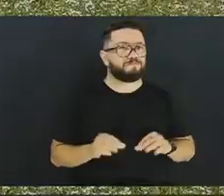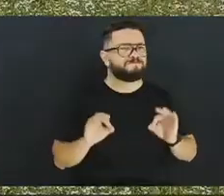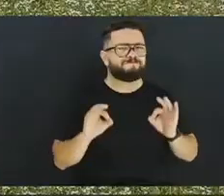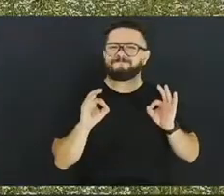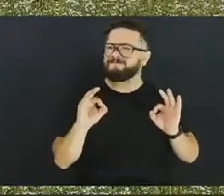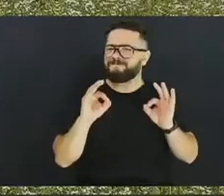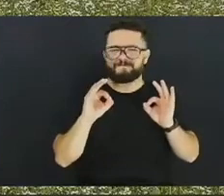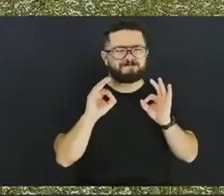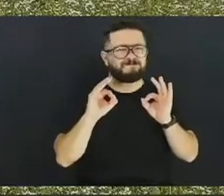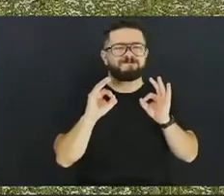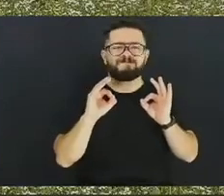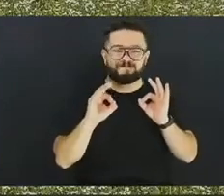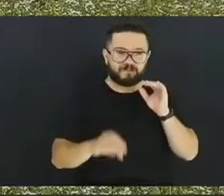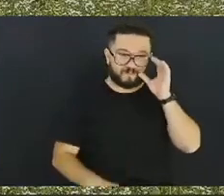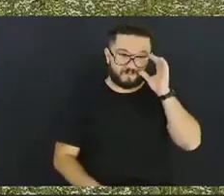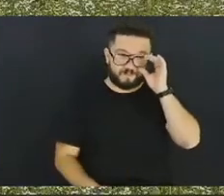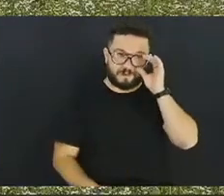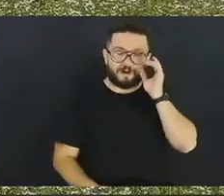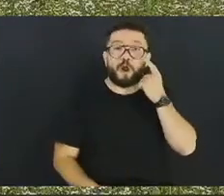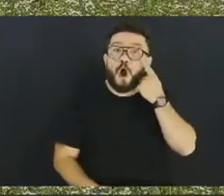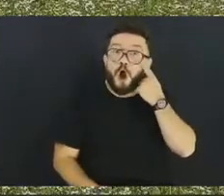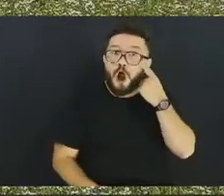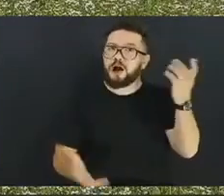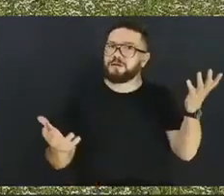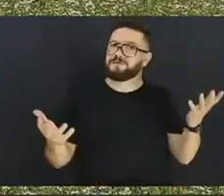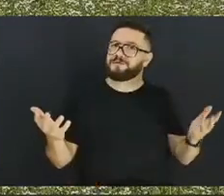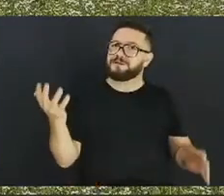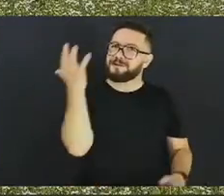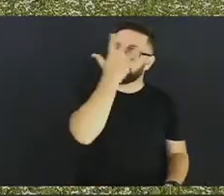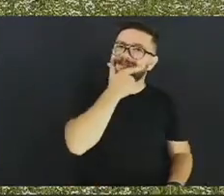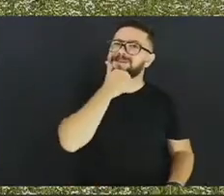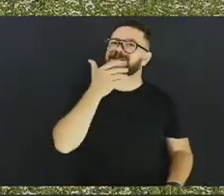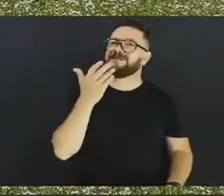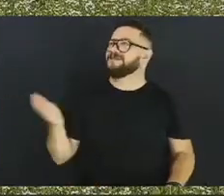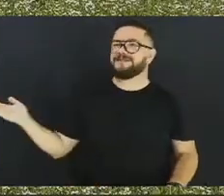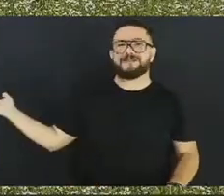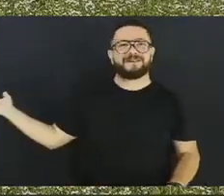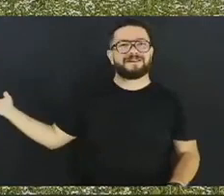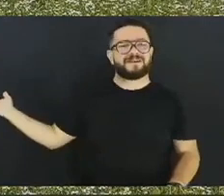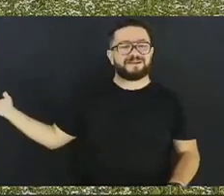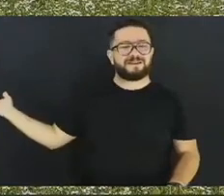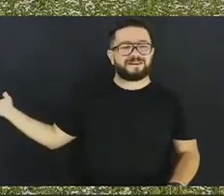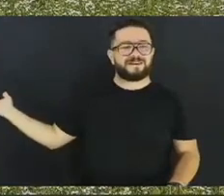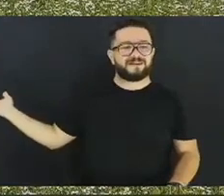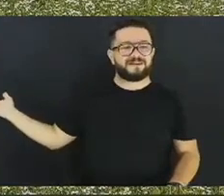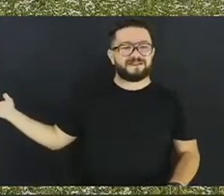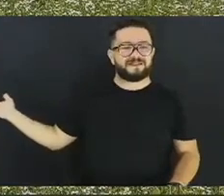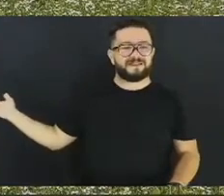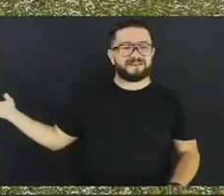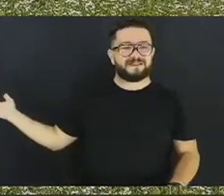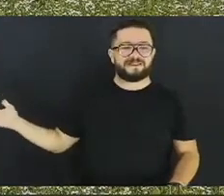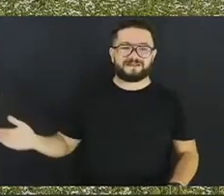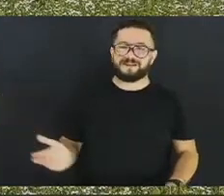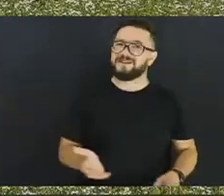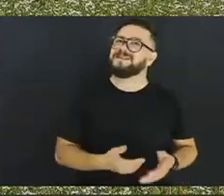tudo. Olha que coisa mais linda. Olha como está bem dentro do pinheiro. O que, que isso representa?